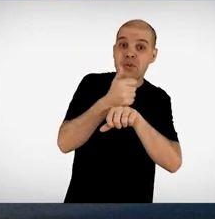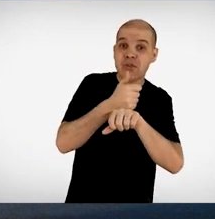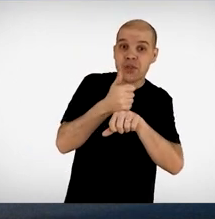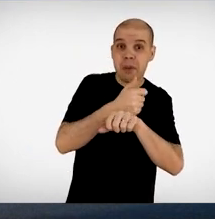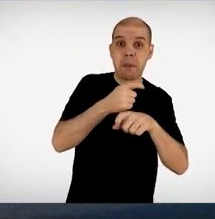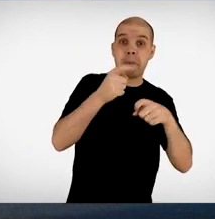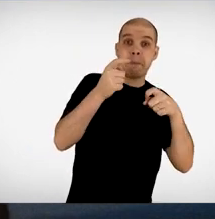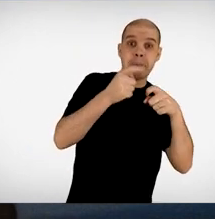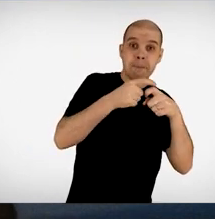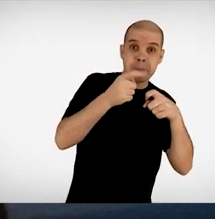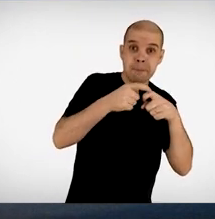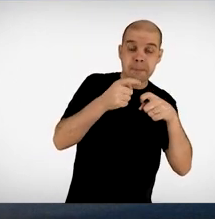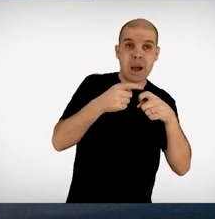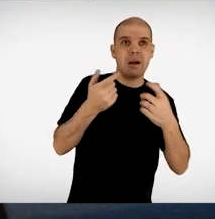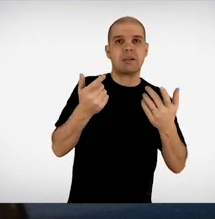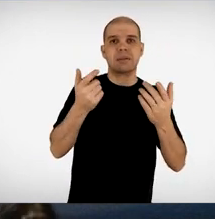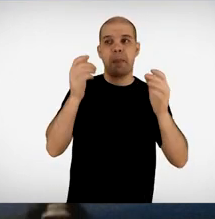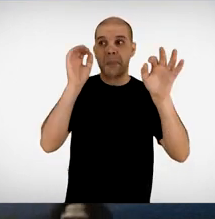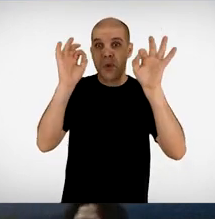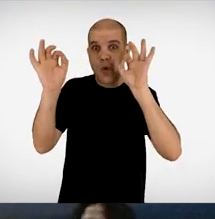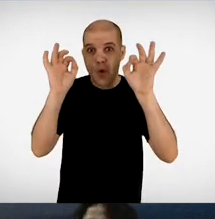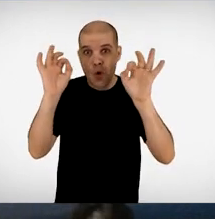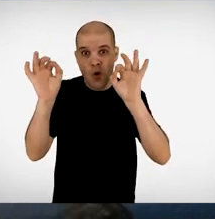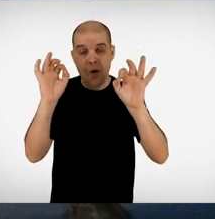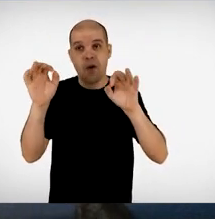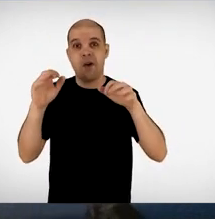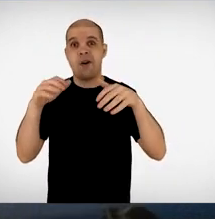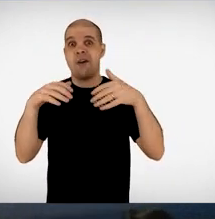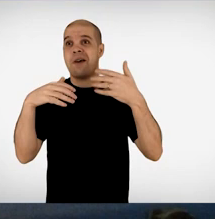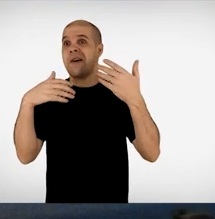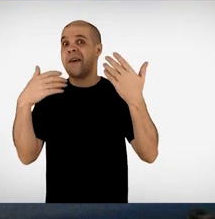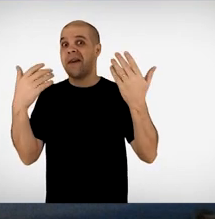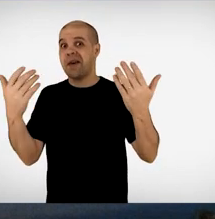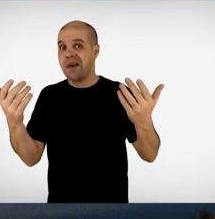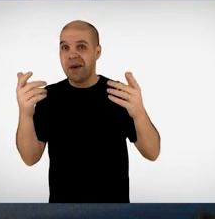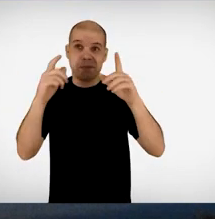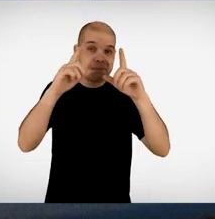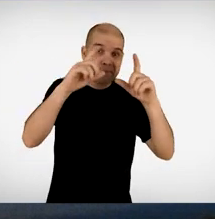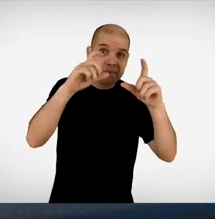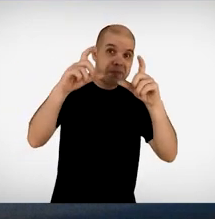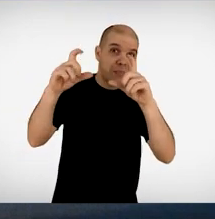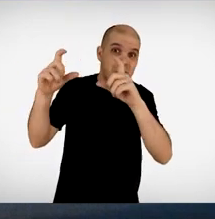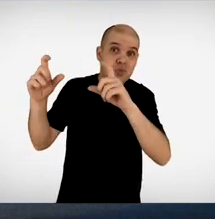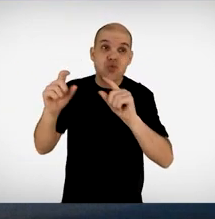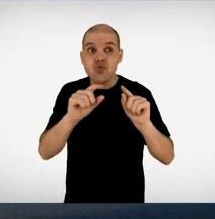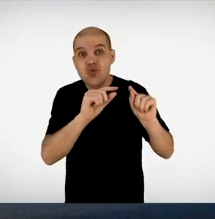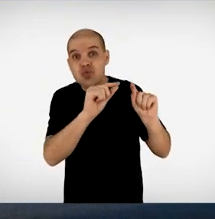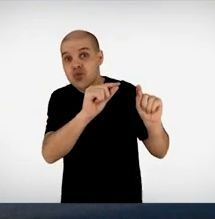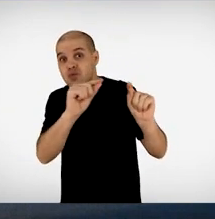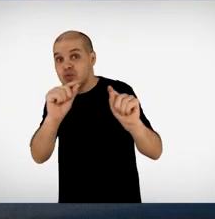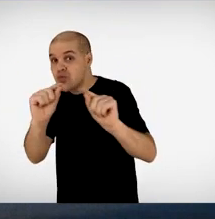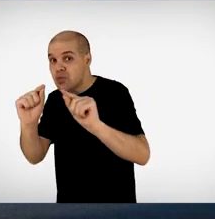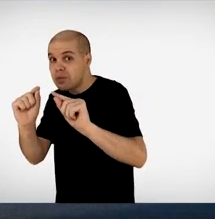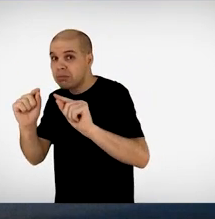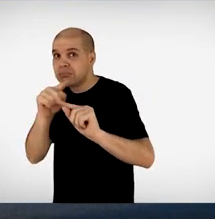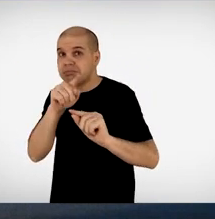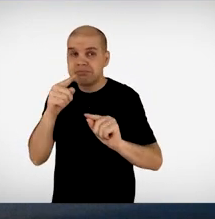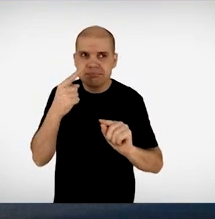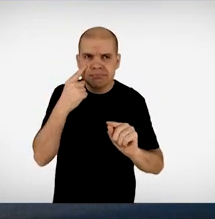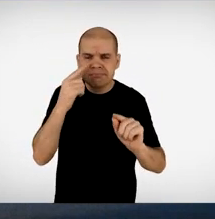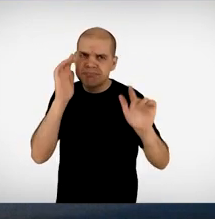não entendi nada, porque que ela começa com 3 profissões, ela vai ali, enfim. E...